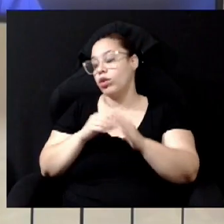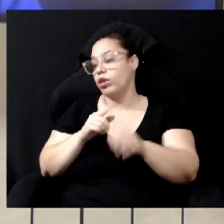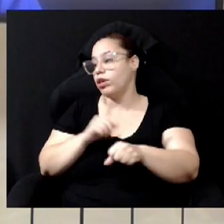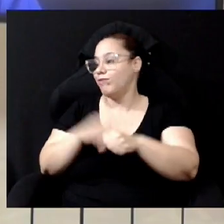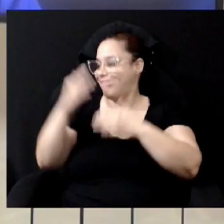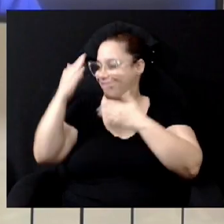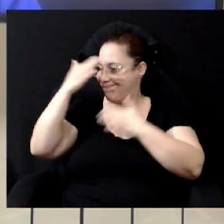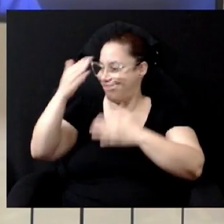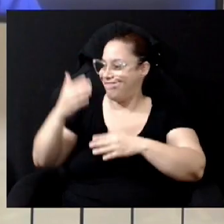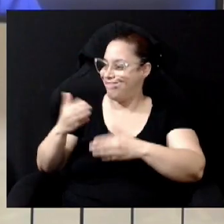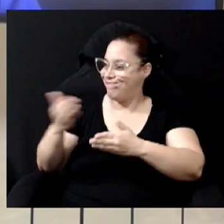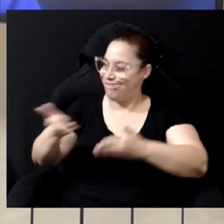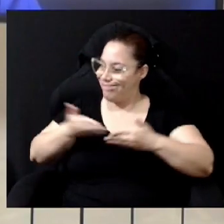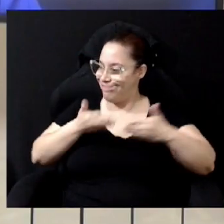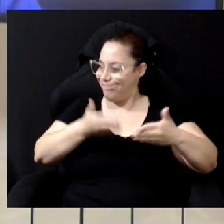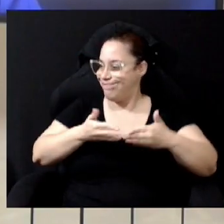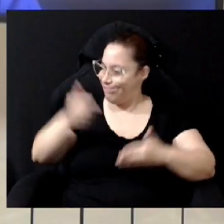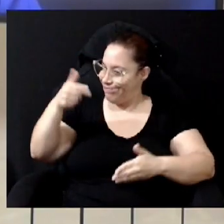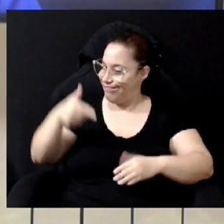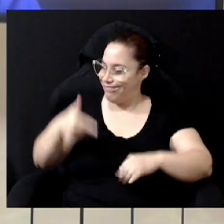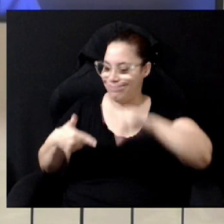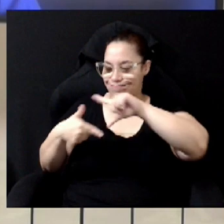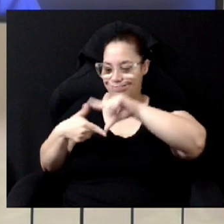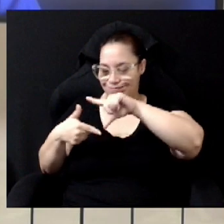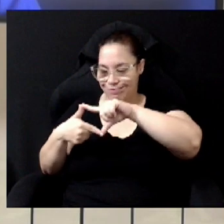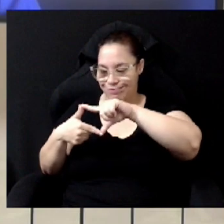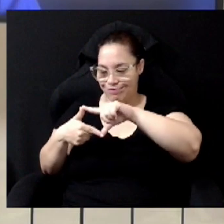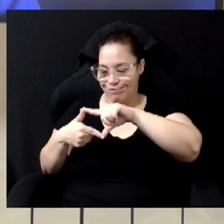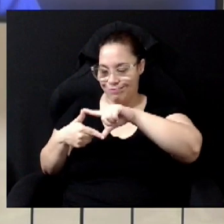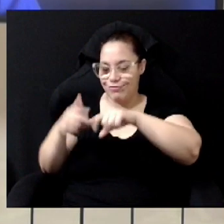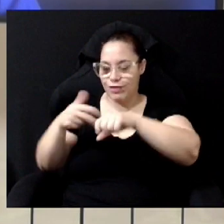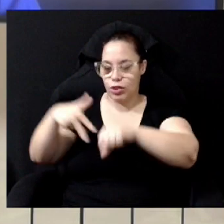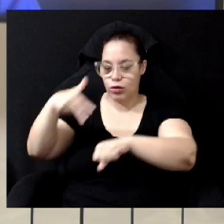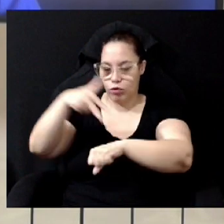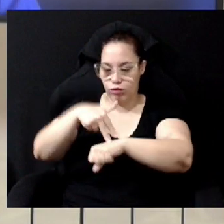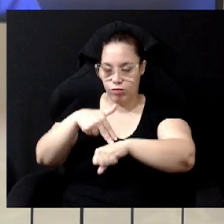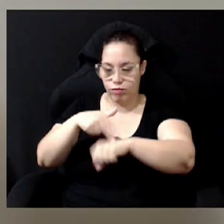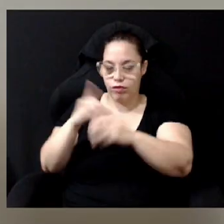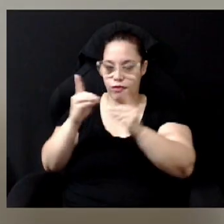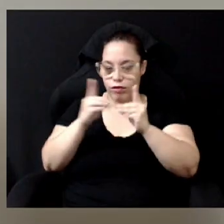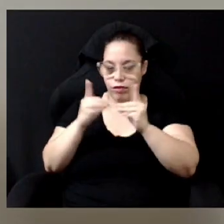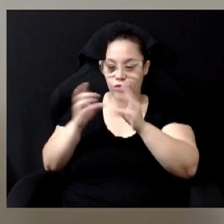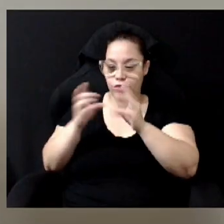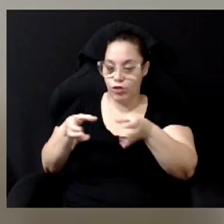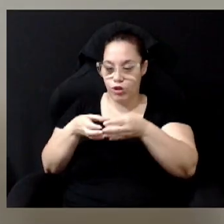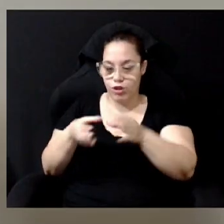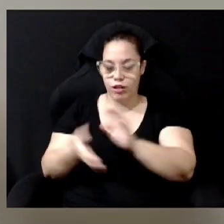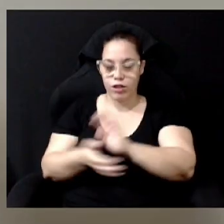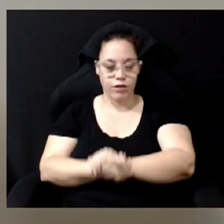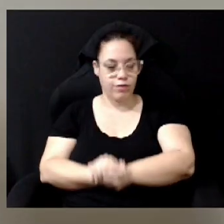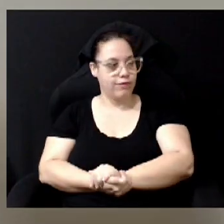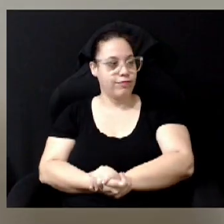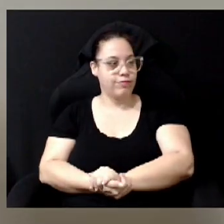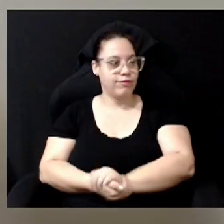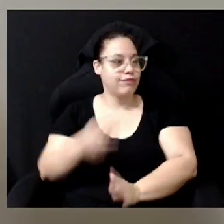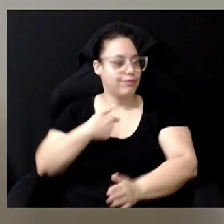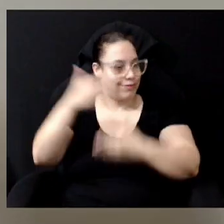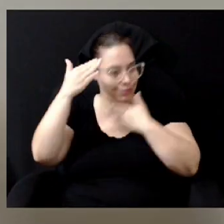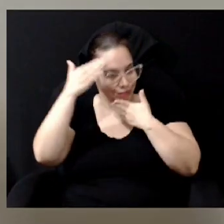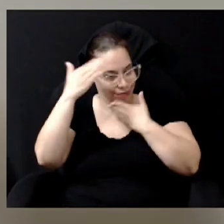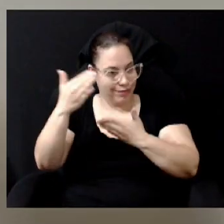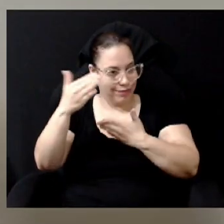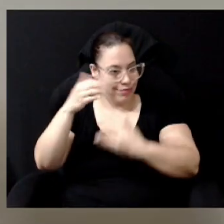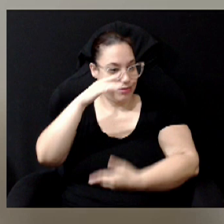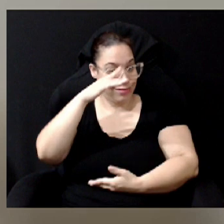sua participação aqui no nosso quadro e sua disposição em atender aqui a nossa equipe. Eu que agradeço, Ana Paula, é